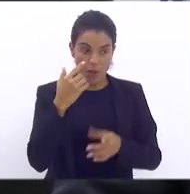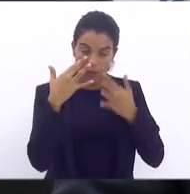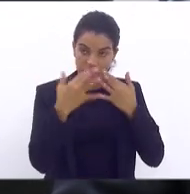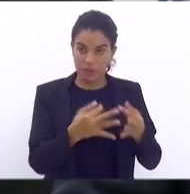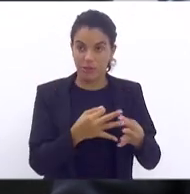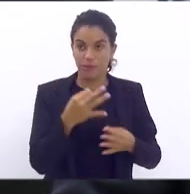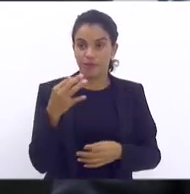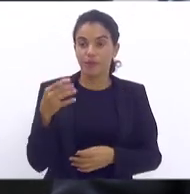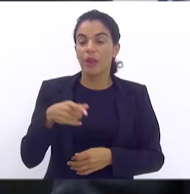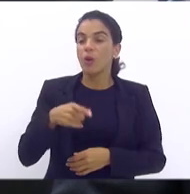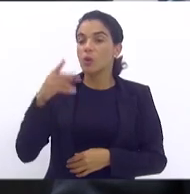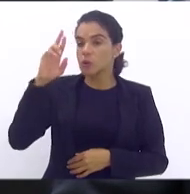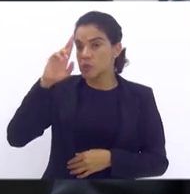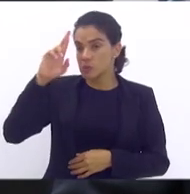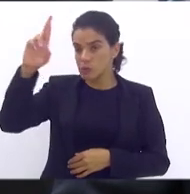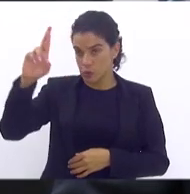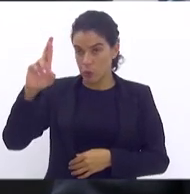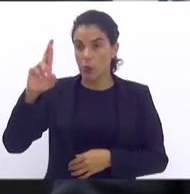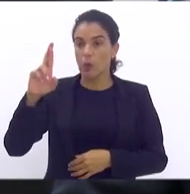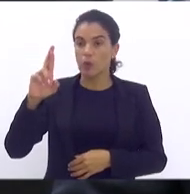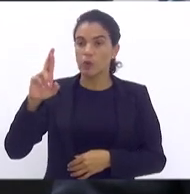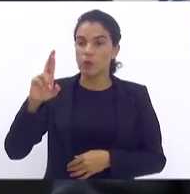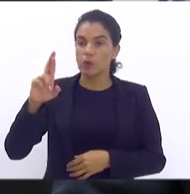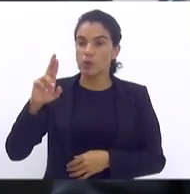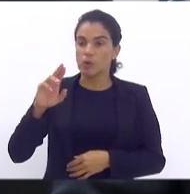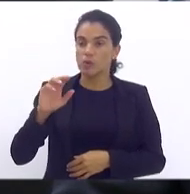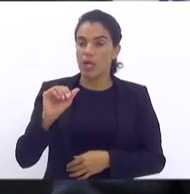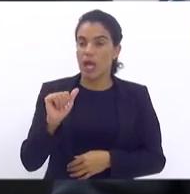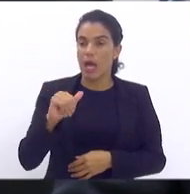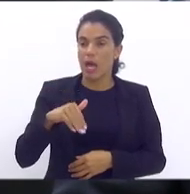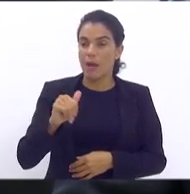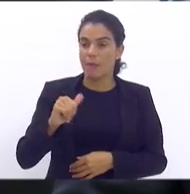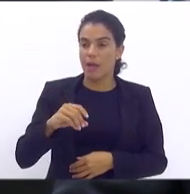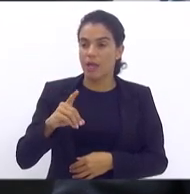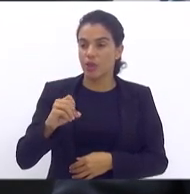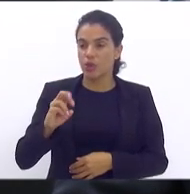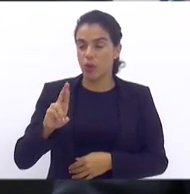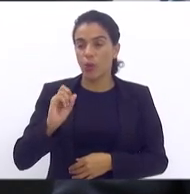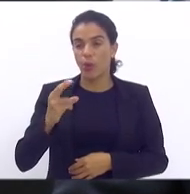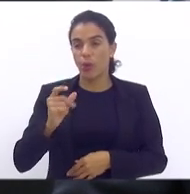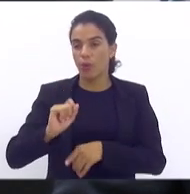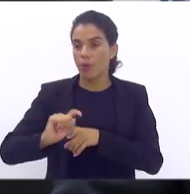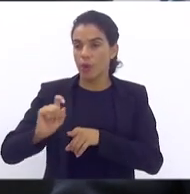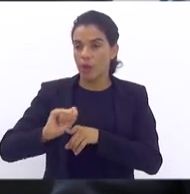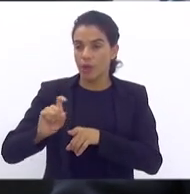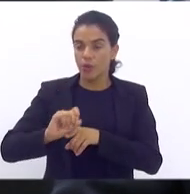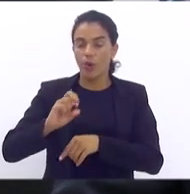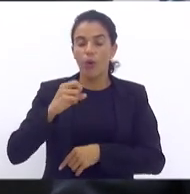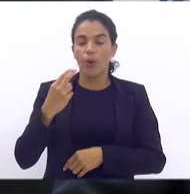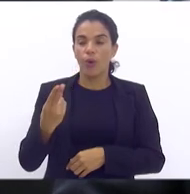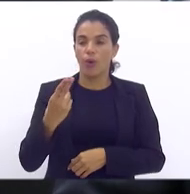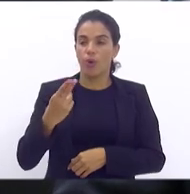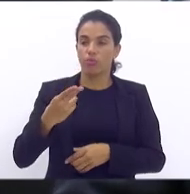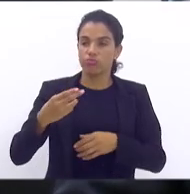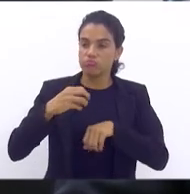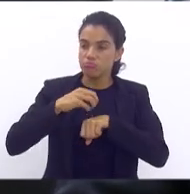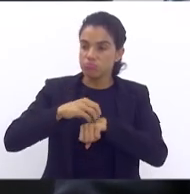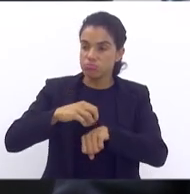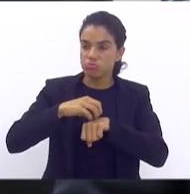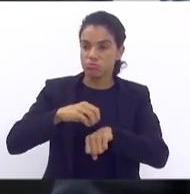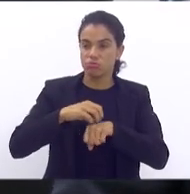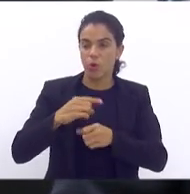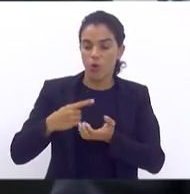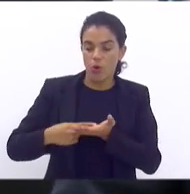atenção. Os proprietários, armadores, locatários, carregadores,